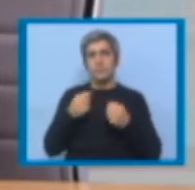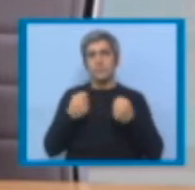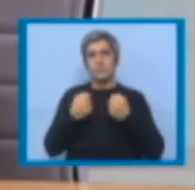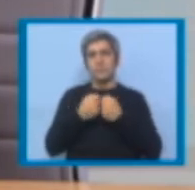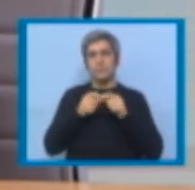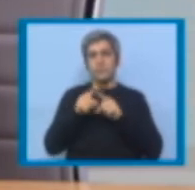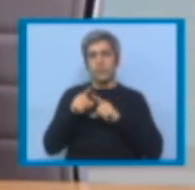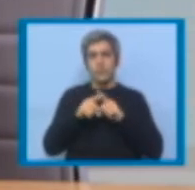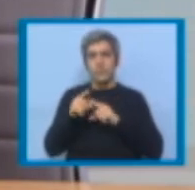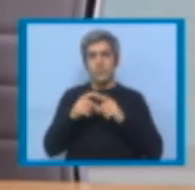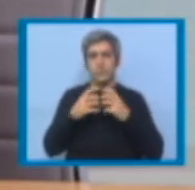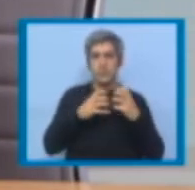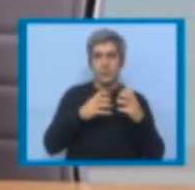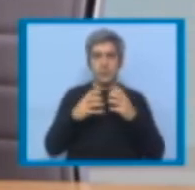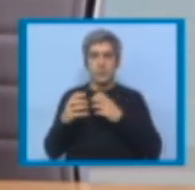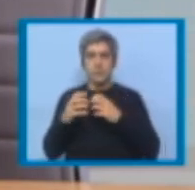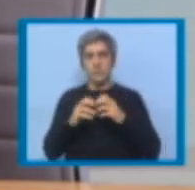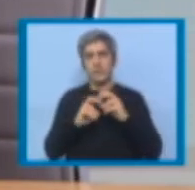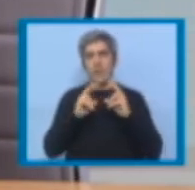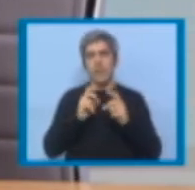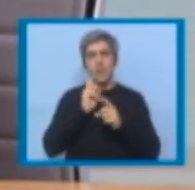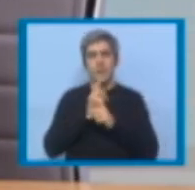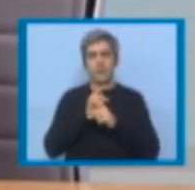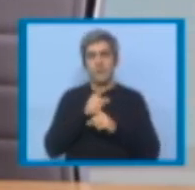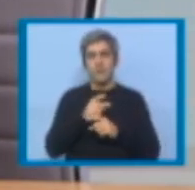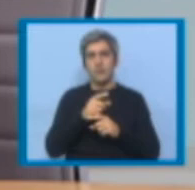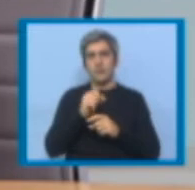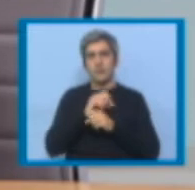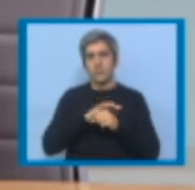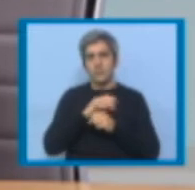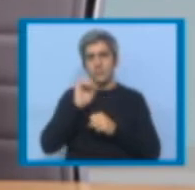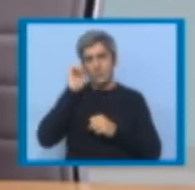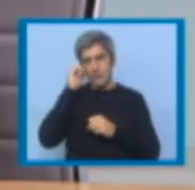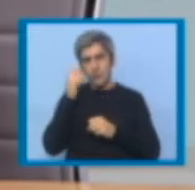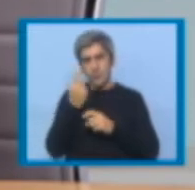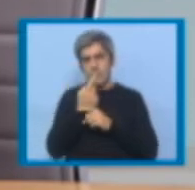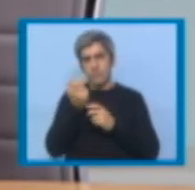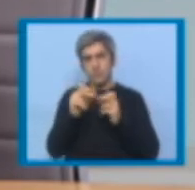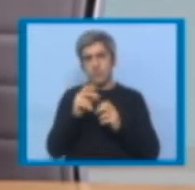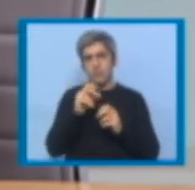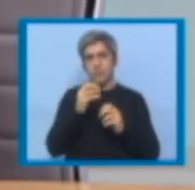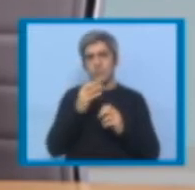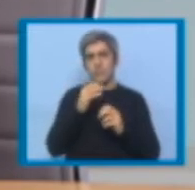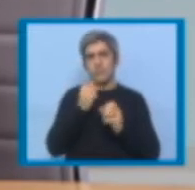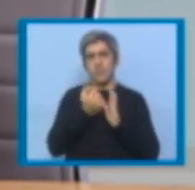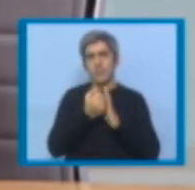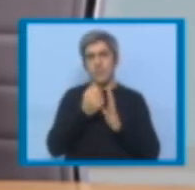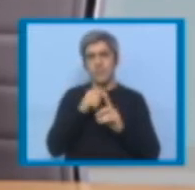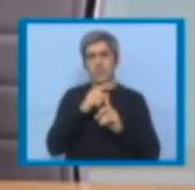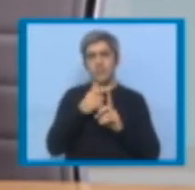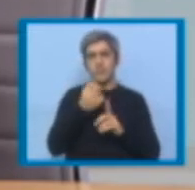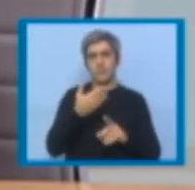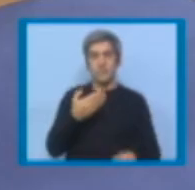batalha política à volta dos dramas e das tragédias que marcaram inevitavelmente este ano em